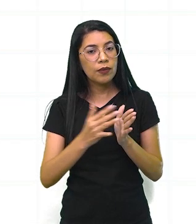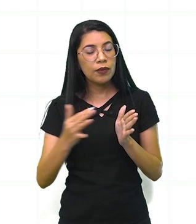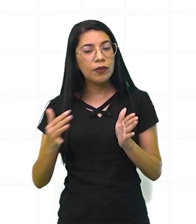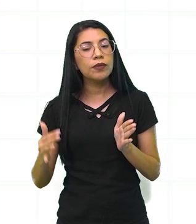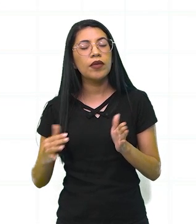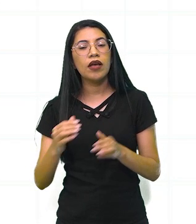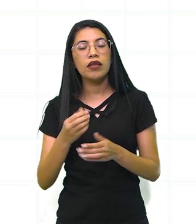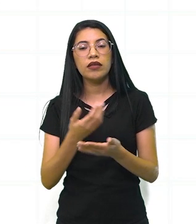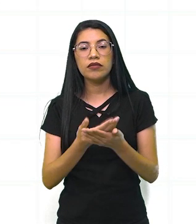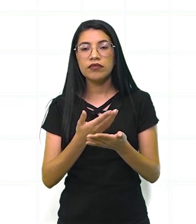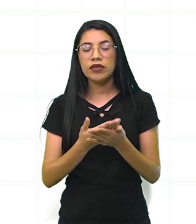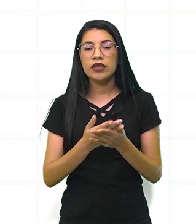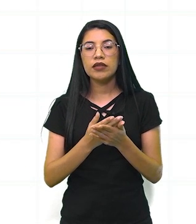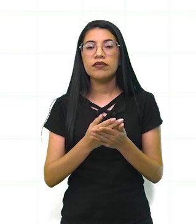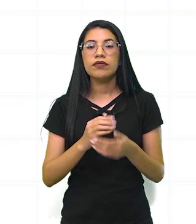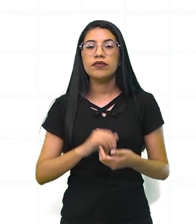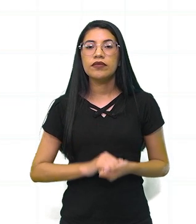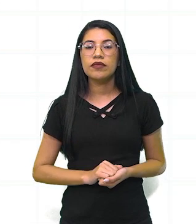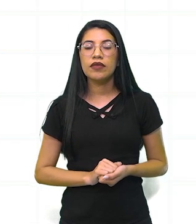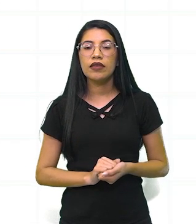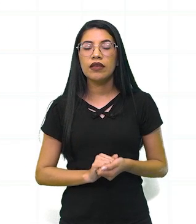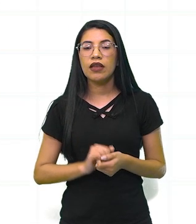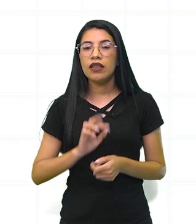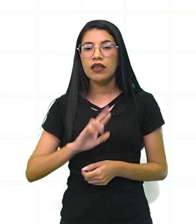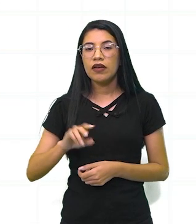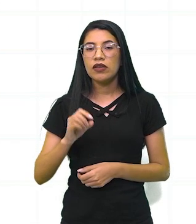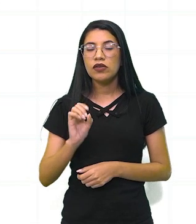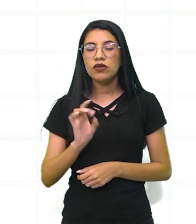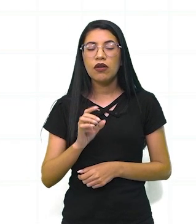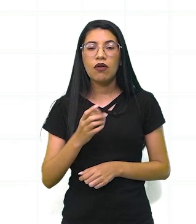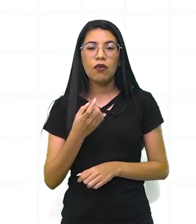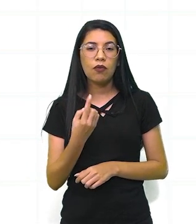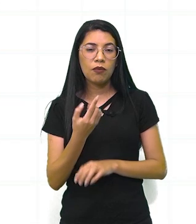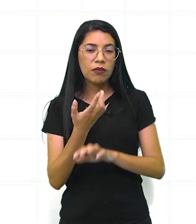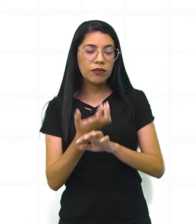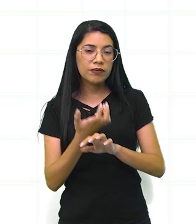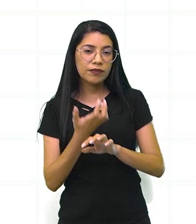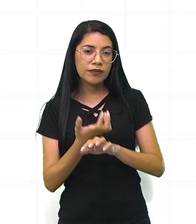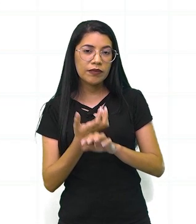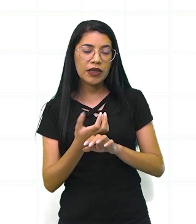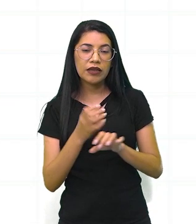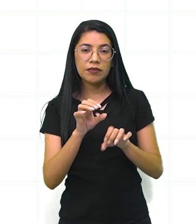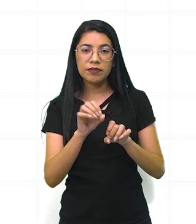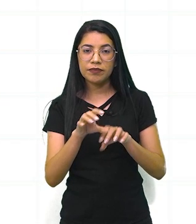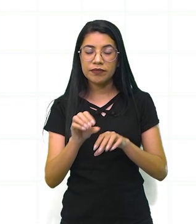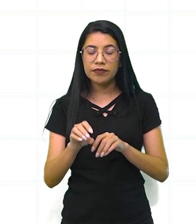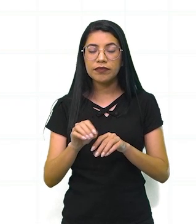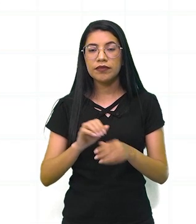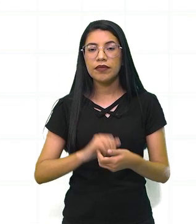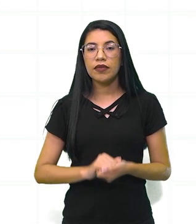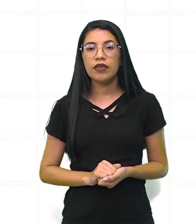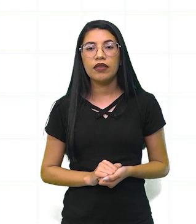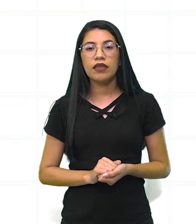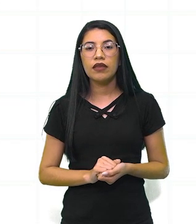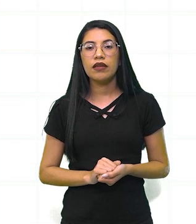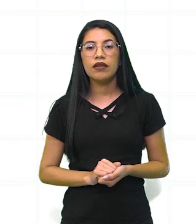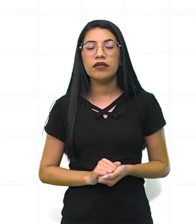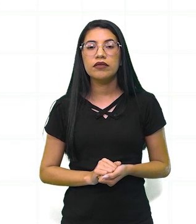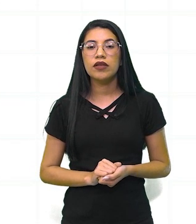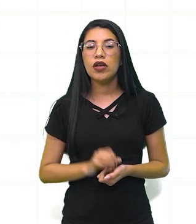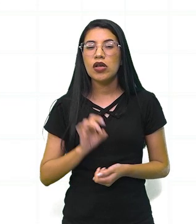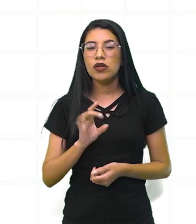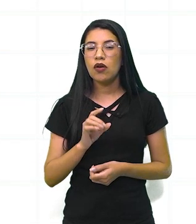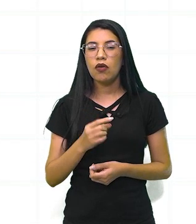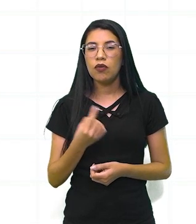maneira isolada ou seja né apenas uma um componente ali né Eh apenas uma unidade letiva vai ser